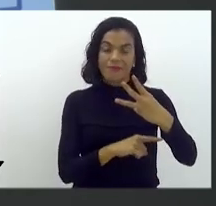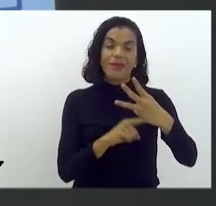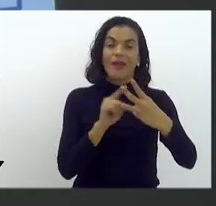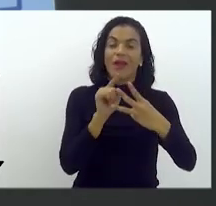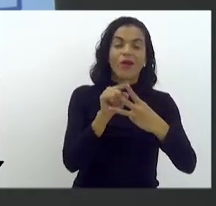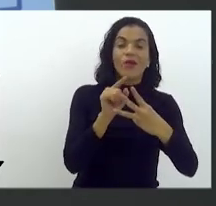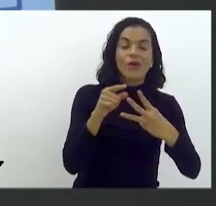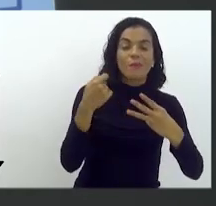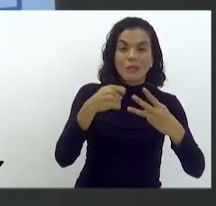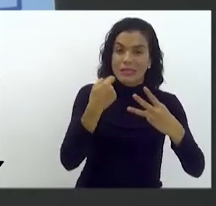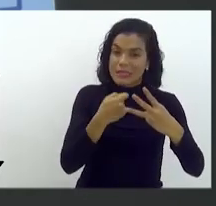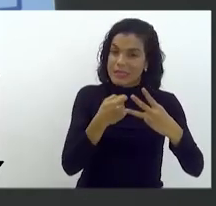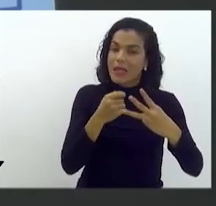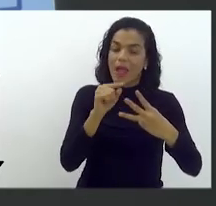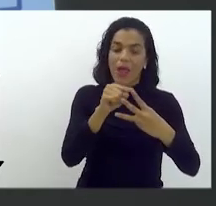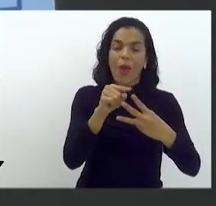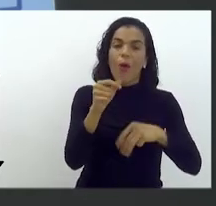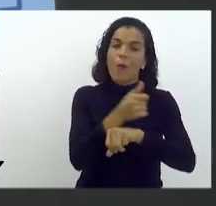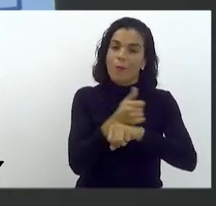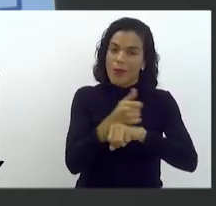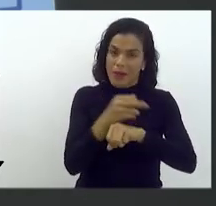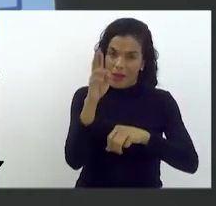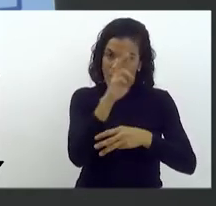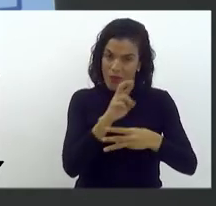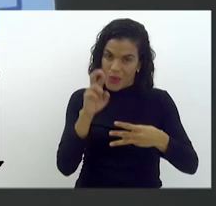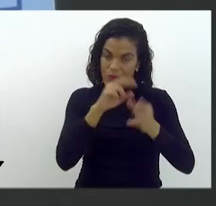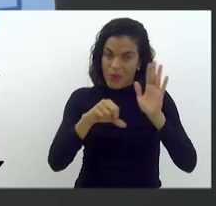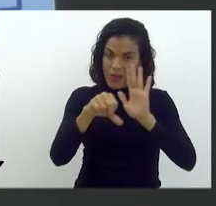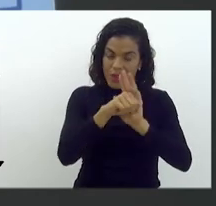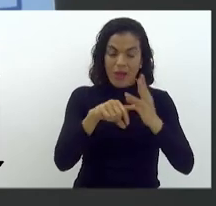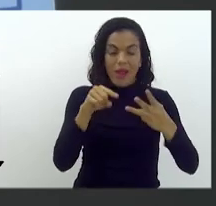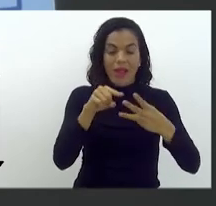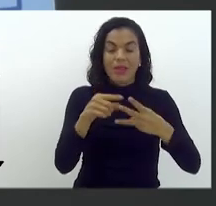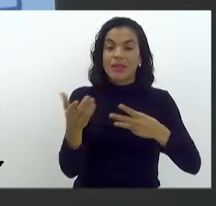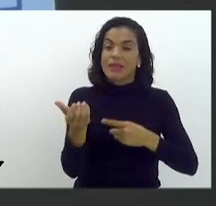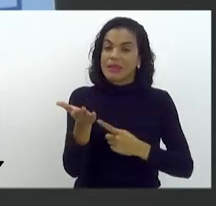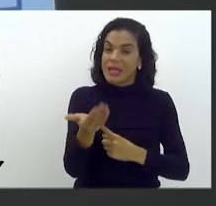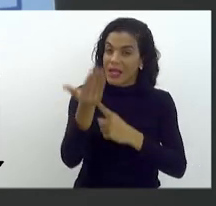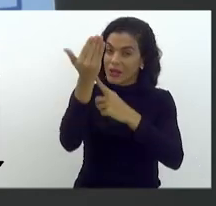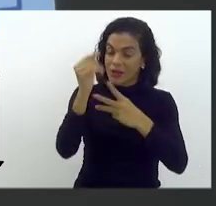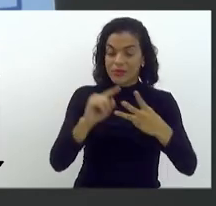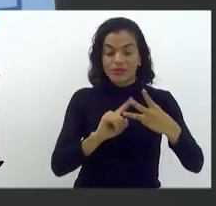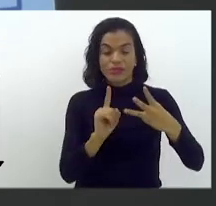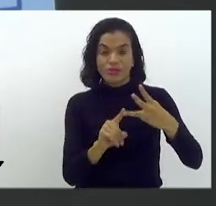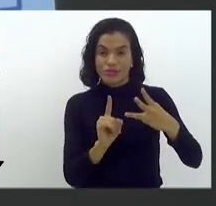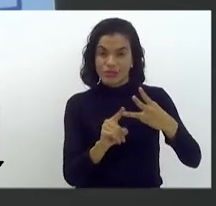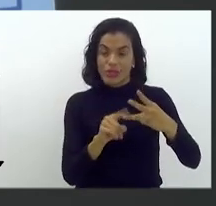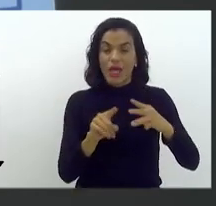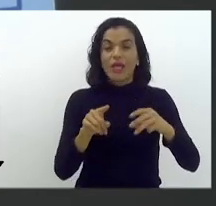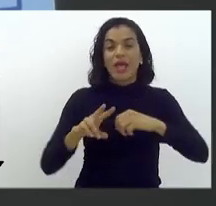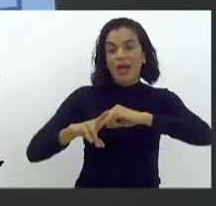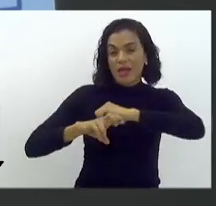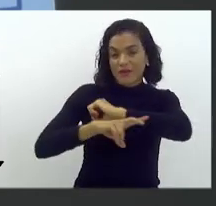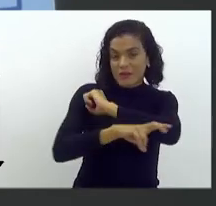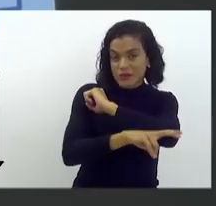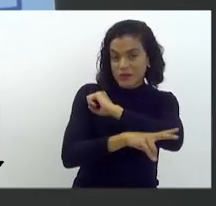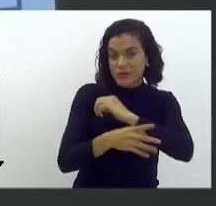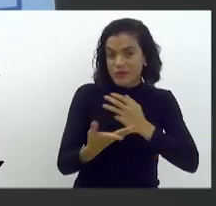né que a gente precisa investir é o perito criminal e a tecnologia e a infraestrutura